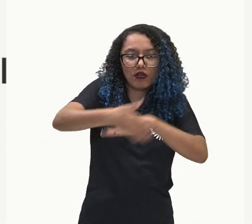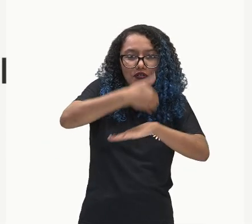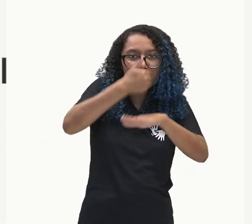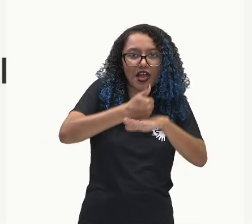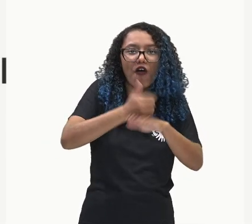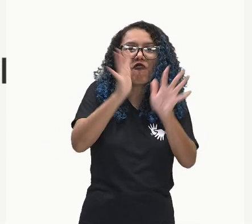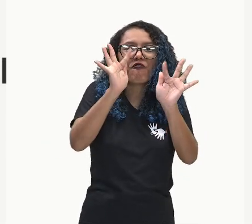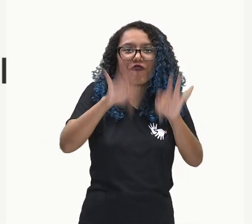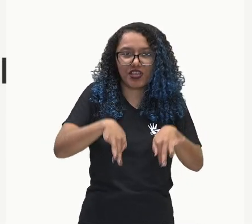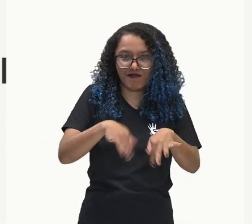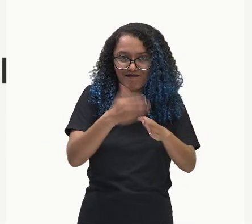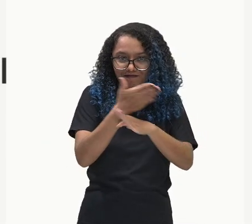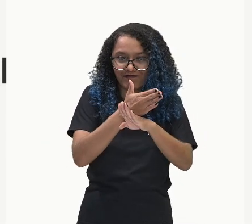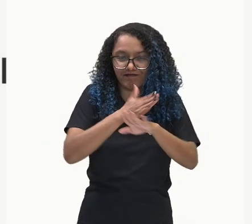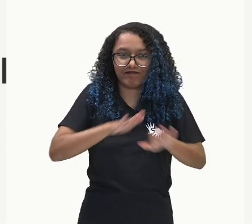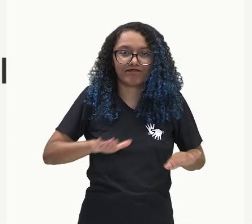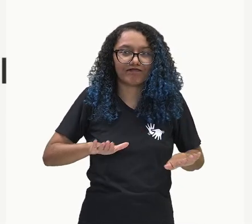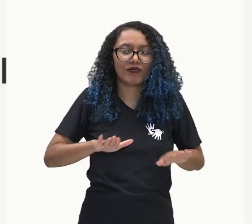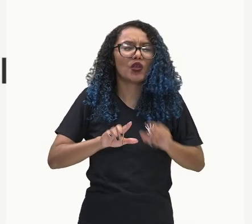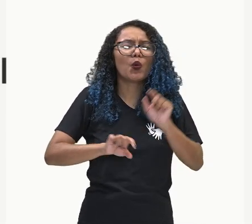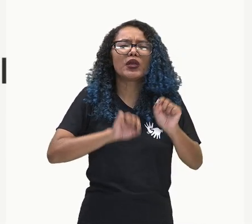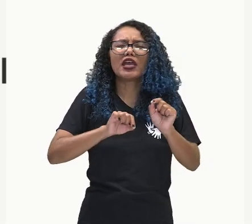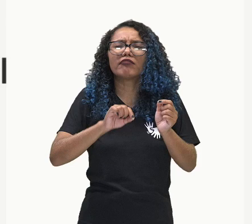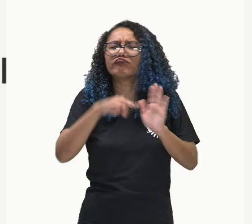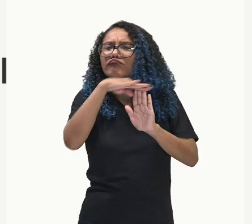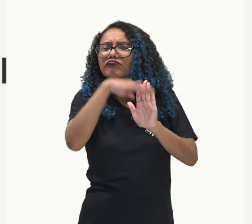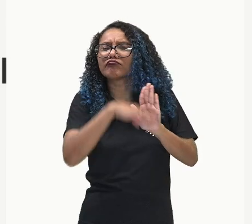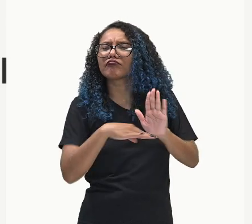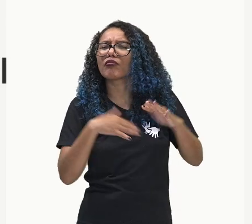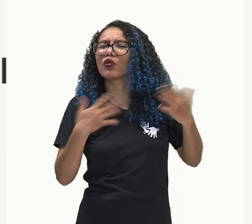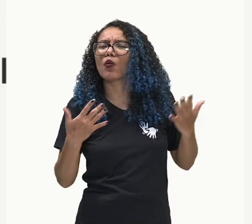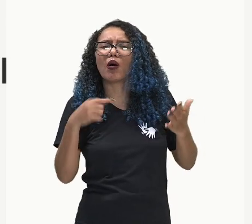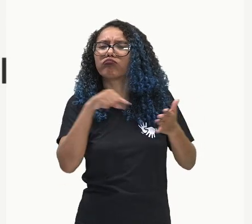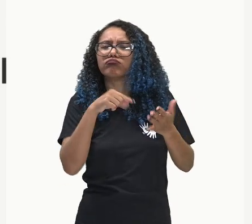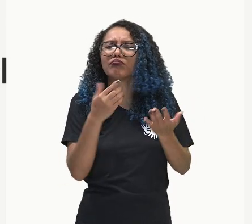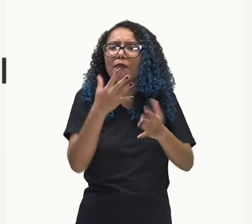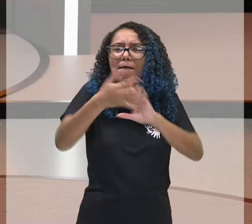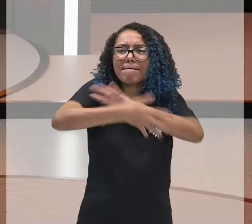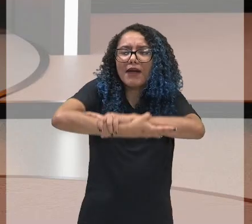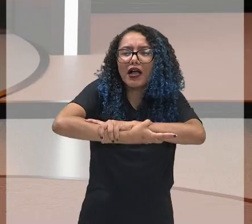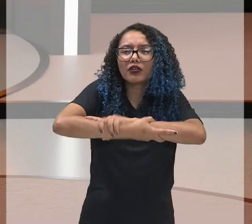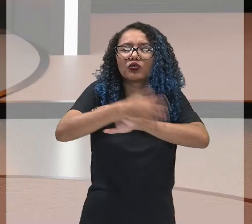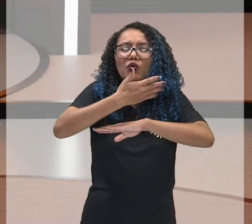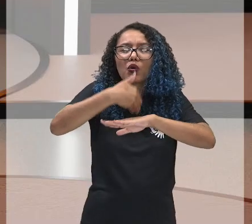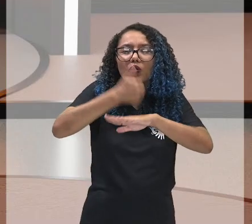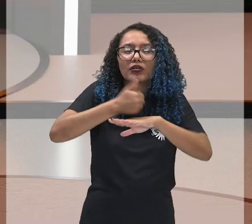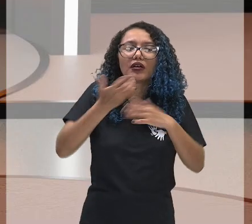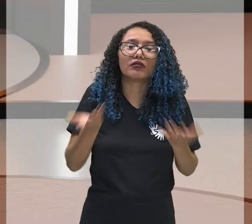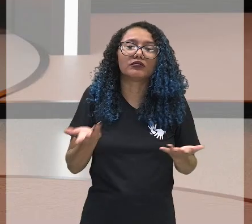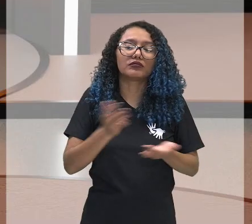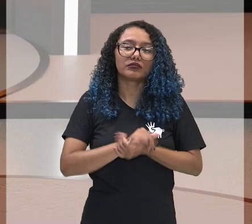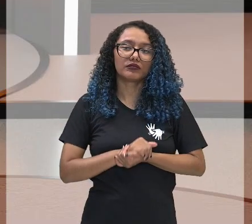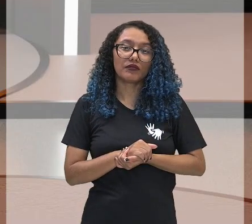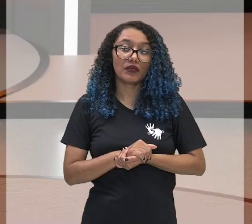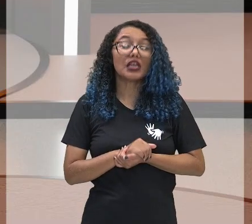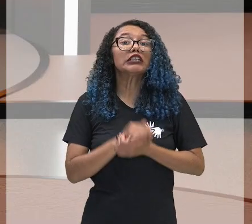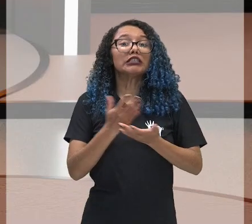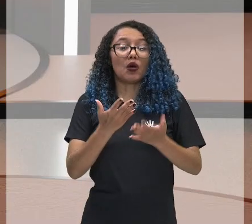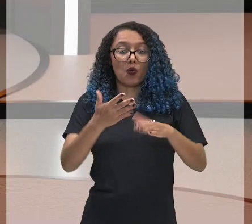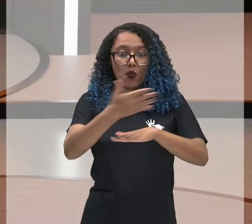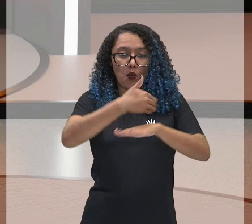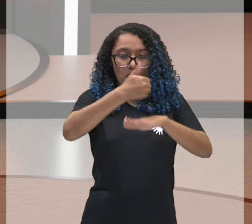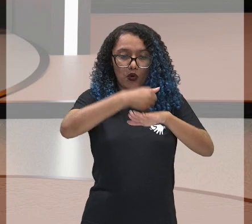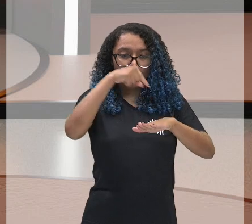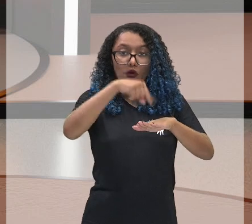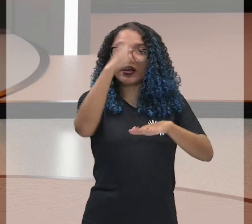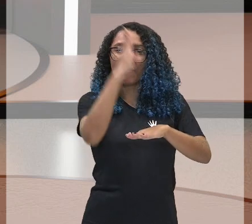Era justamente esse pacto, esse tratado que dizia que a colônia portuguesa, ou seja, o Brasil, inclusive